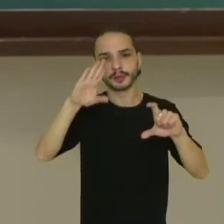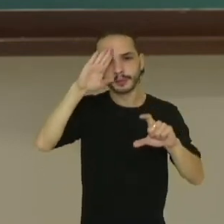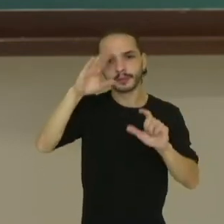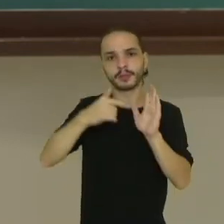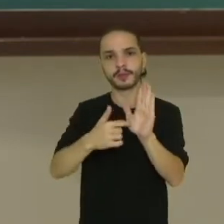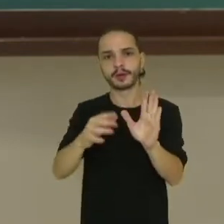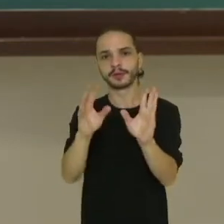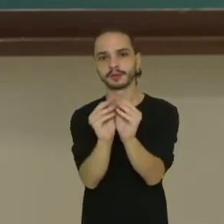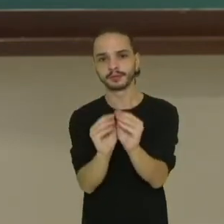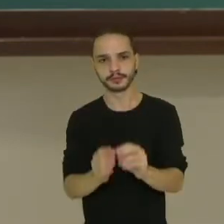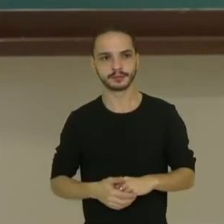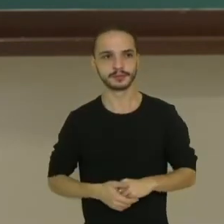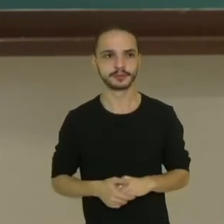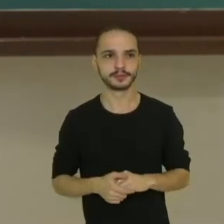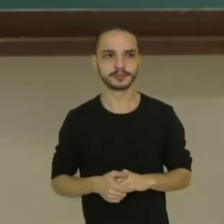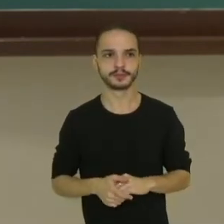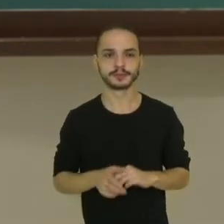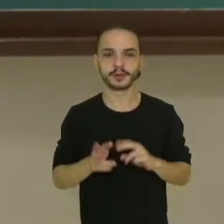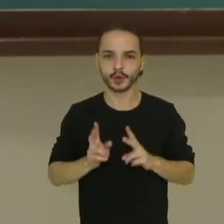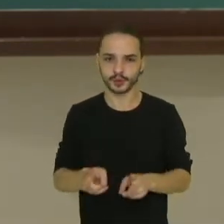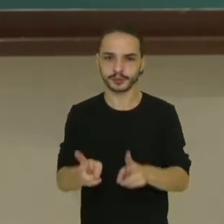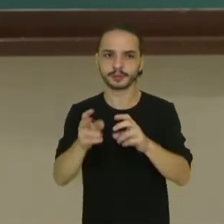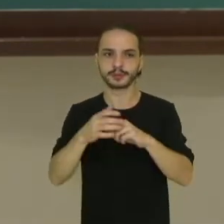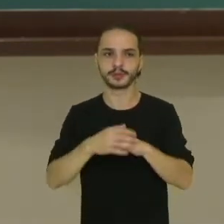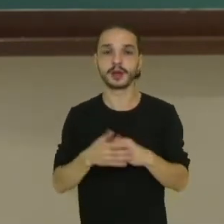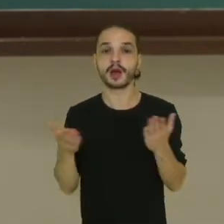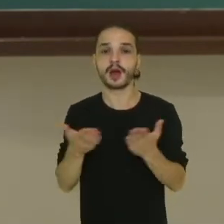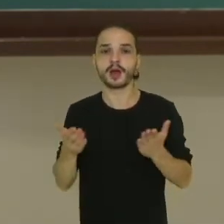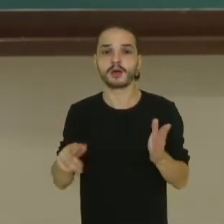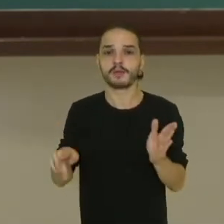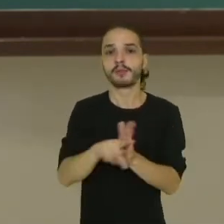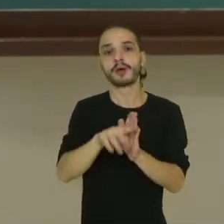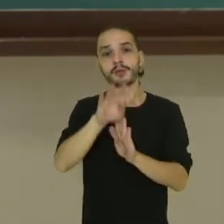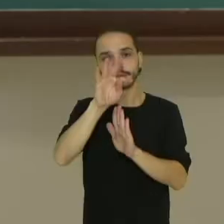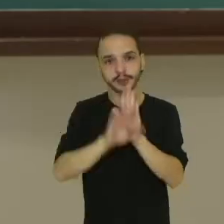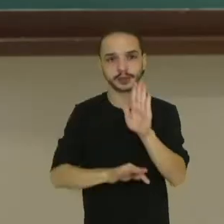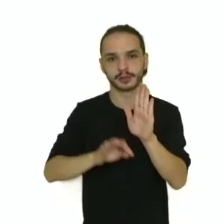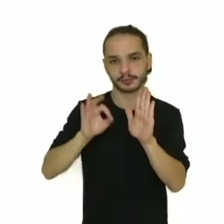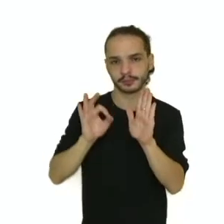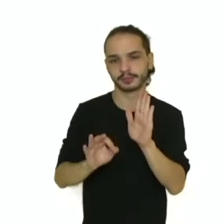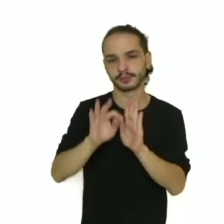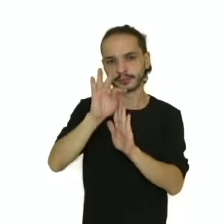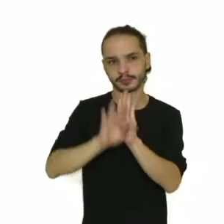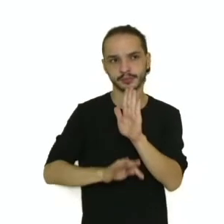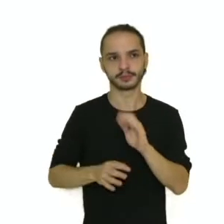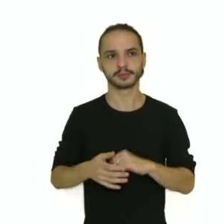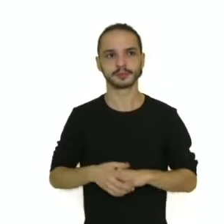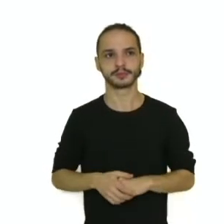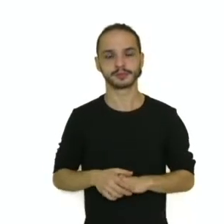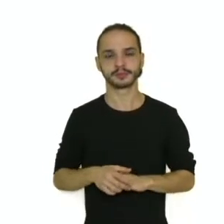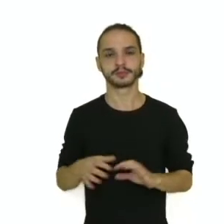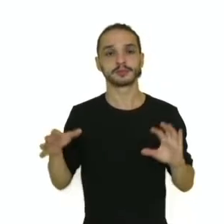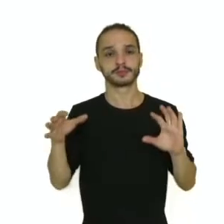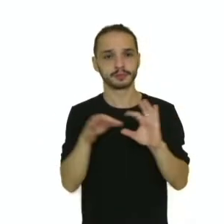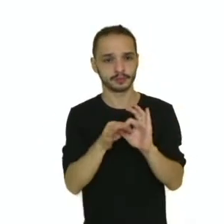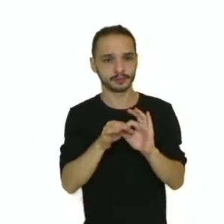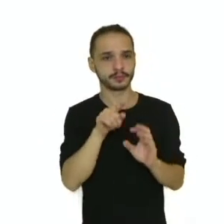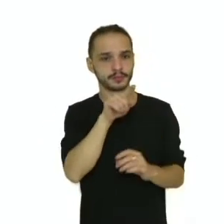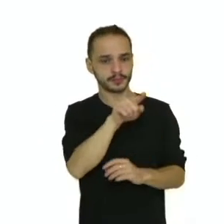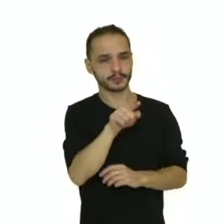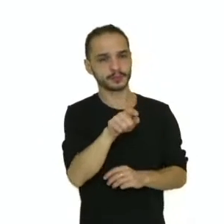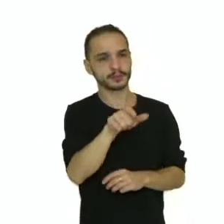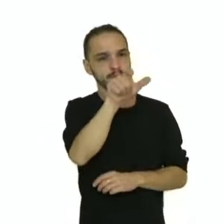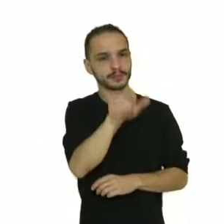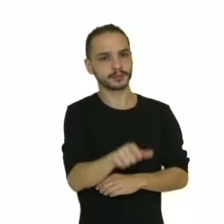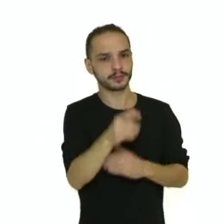reportagem. Continuando, então, a gente tem agora o corpo do texto. Segundo a psicóloga Ana Carolina